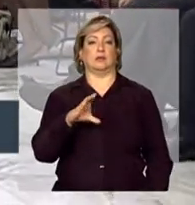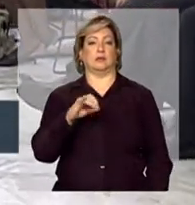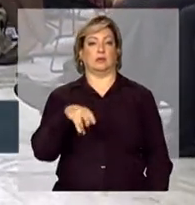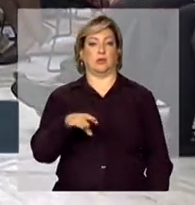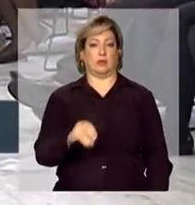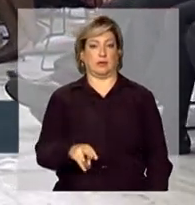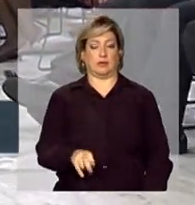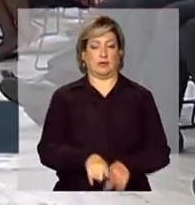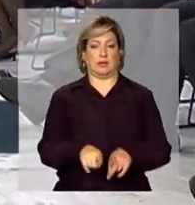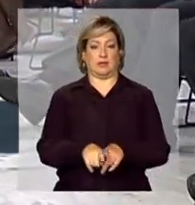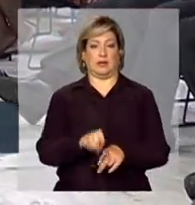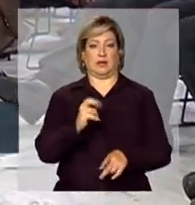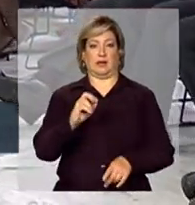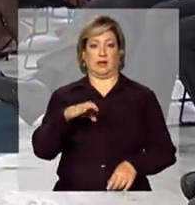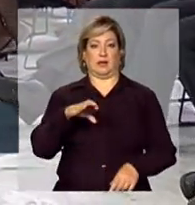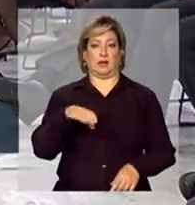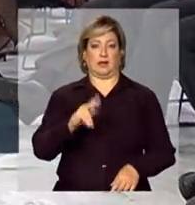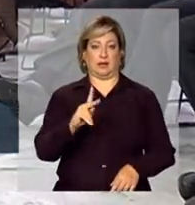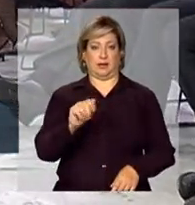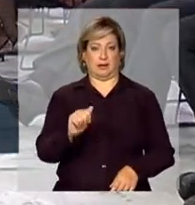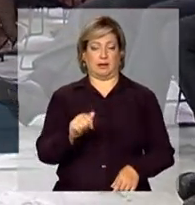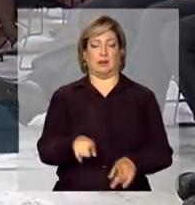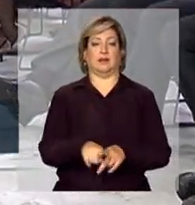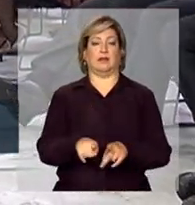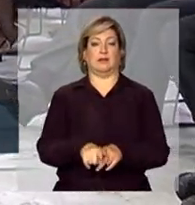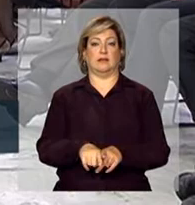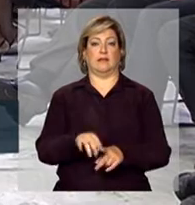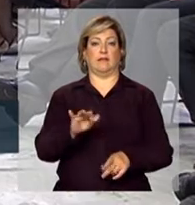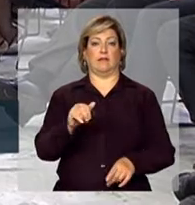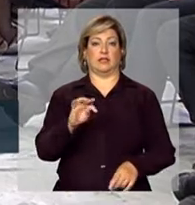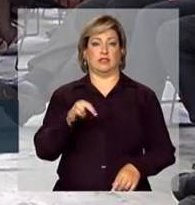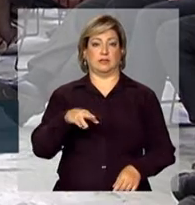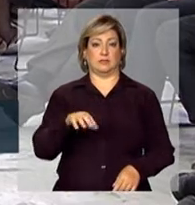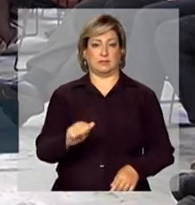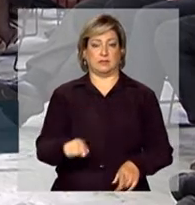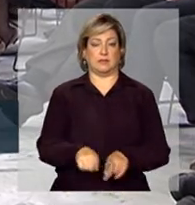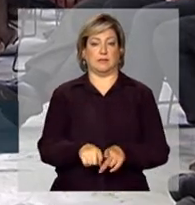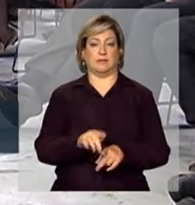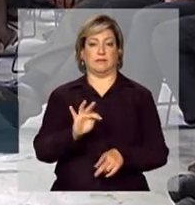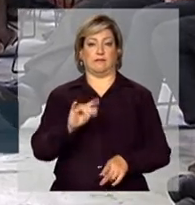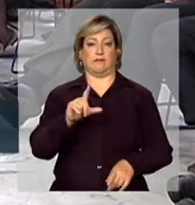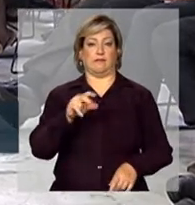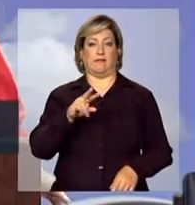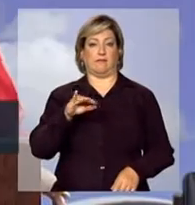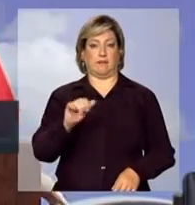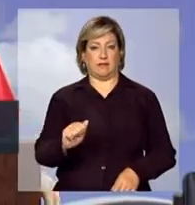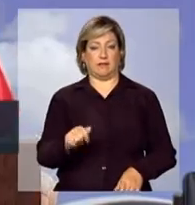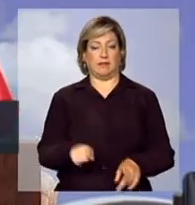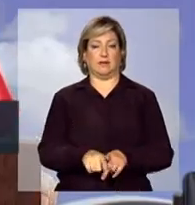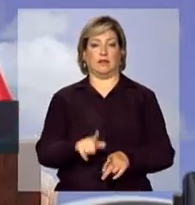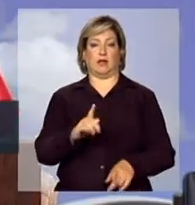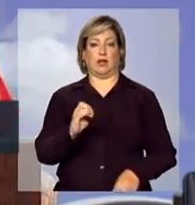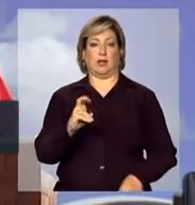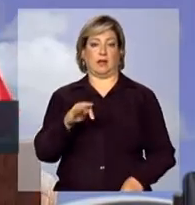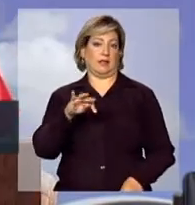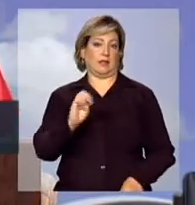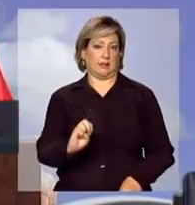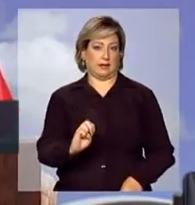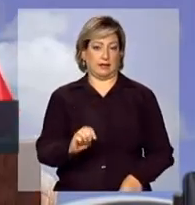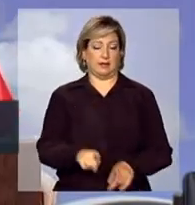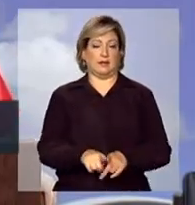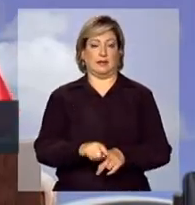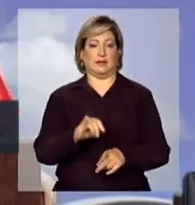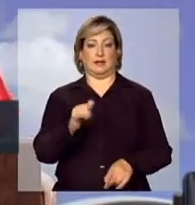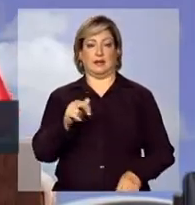Barbalho Érika kokay Fátima Bezerra Flávia Morais Gorete Pereira